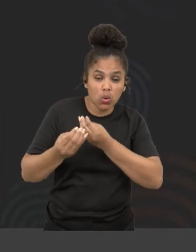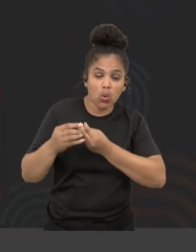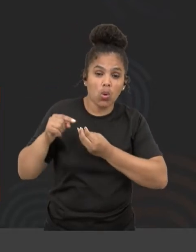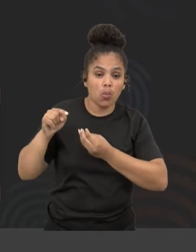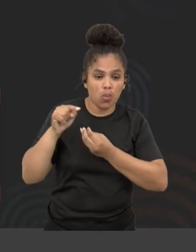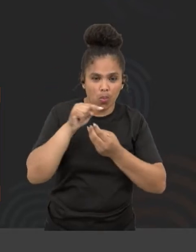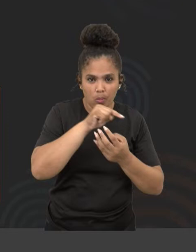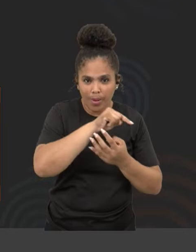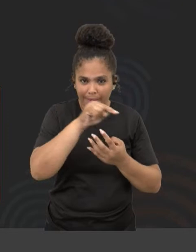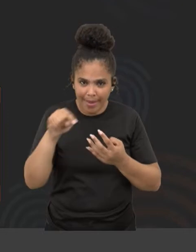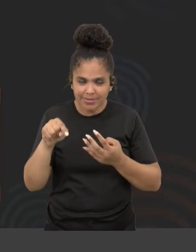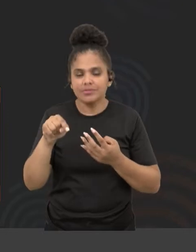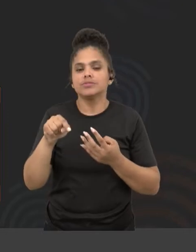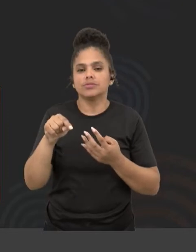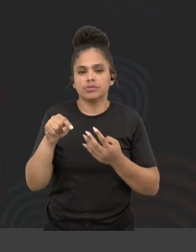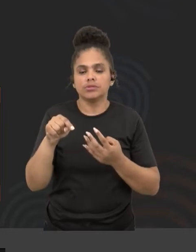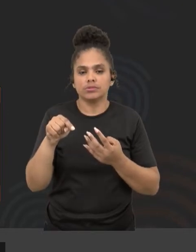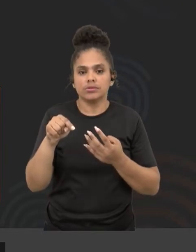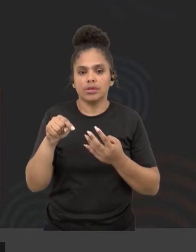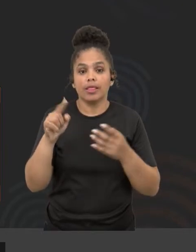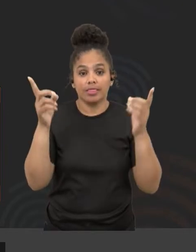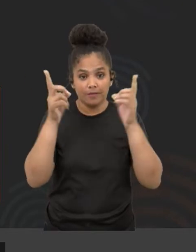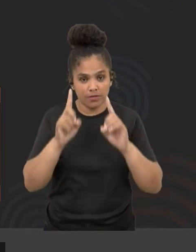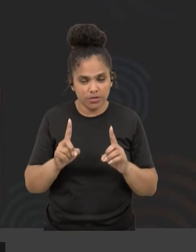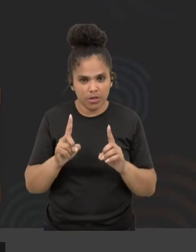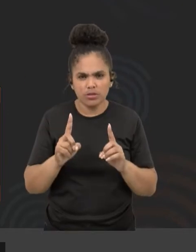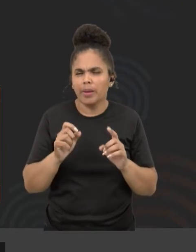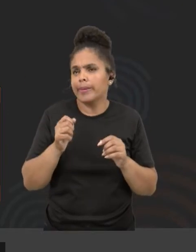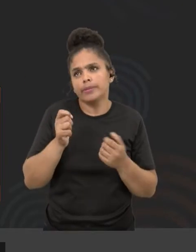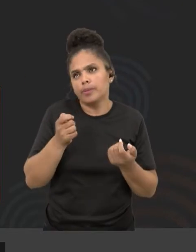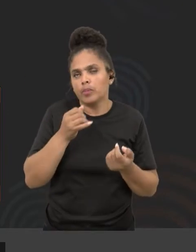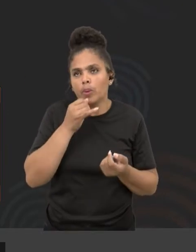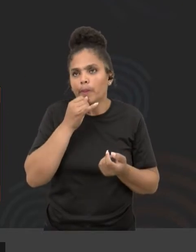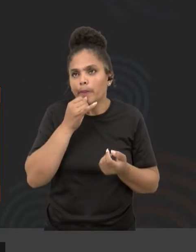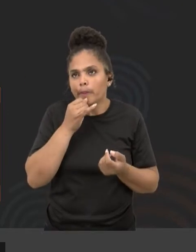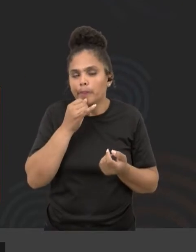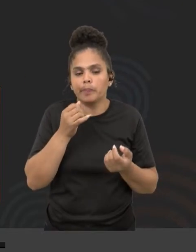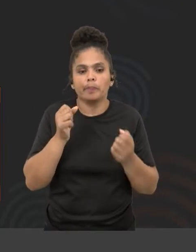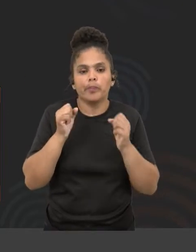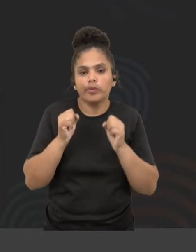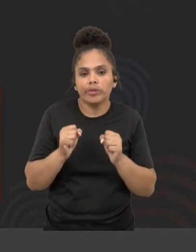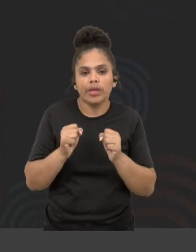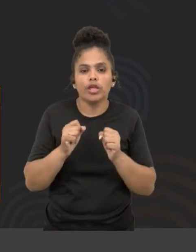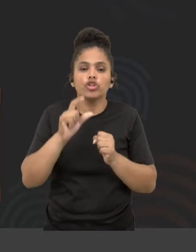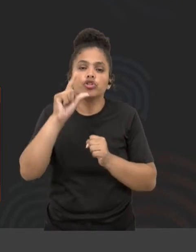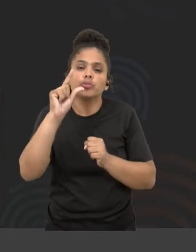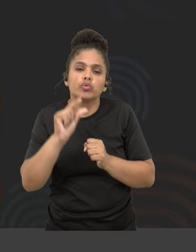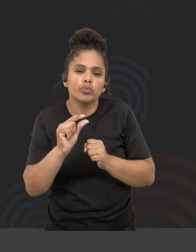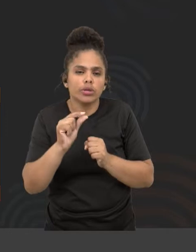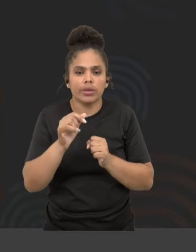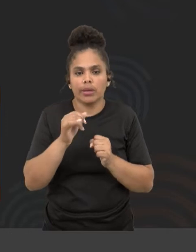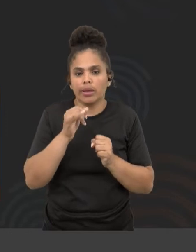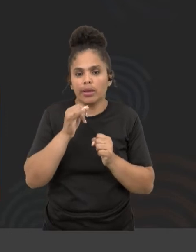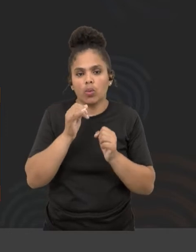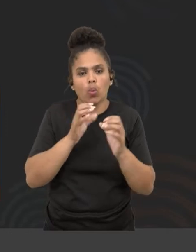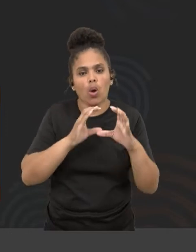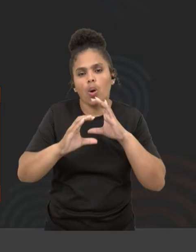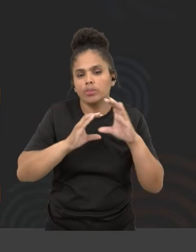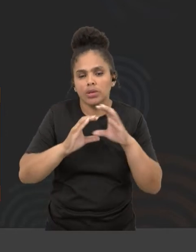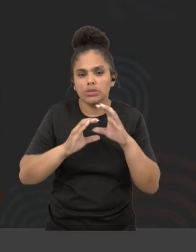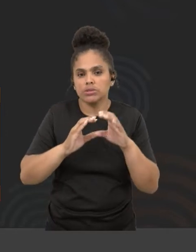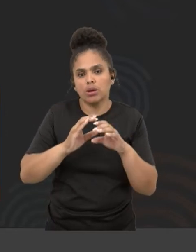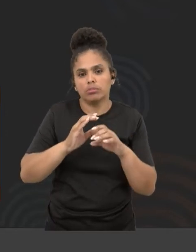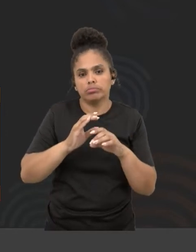dessas deficiências, né, e poder diminuir, né, os riscos de uma comunicação falha, a gente